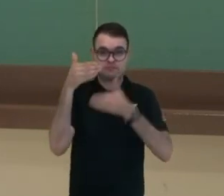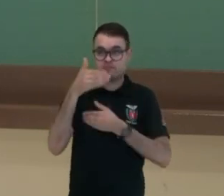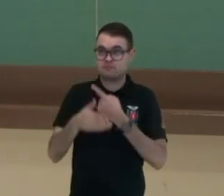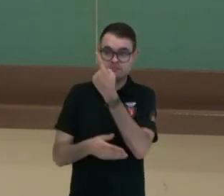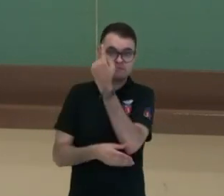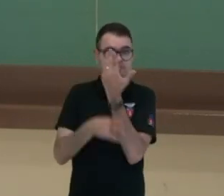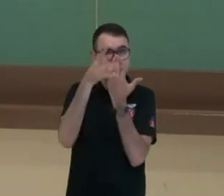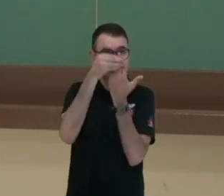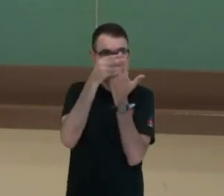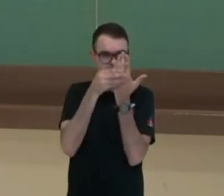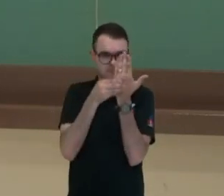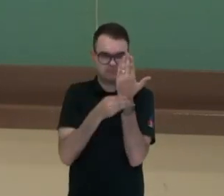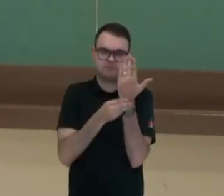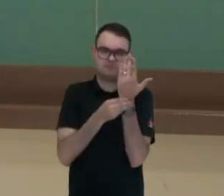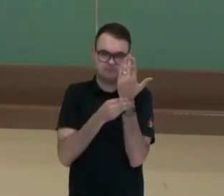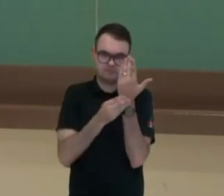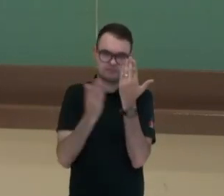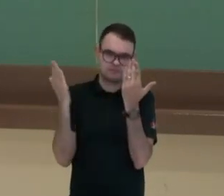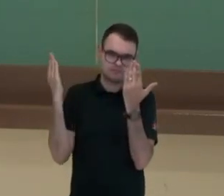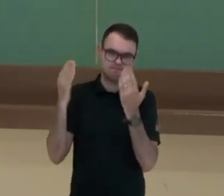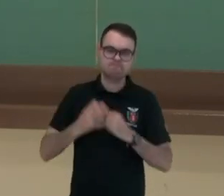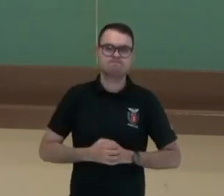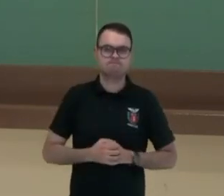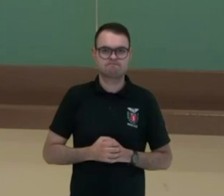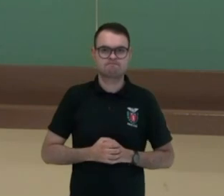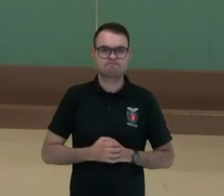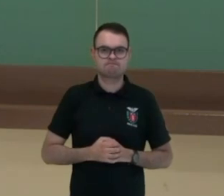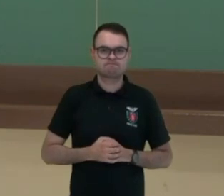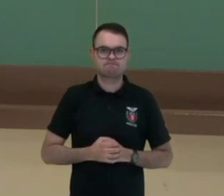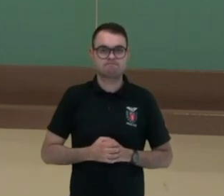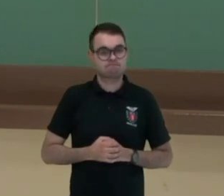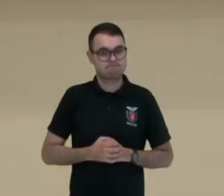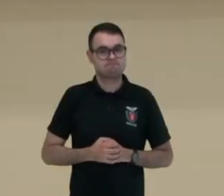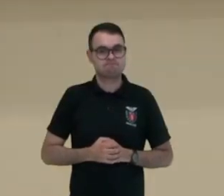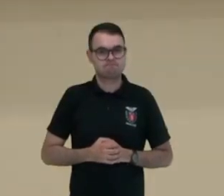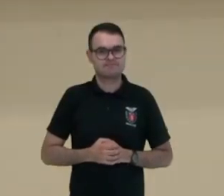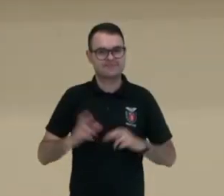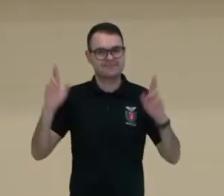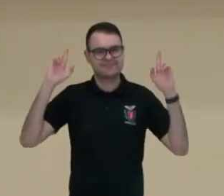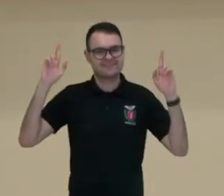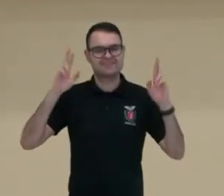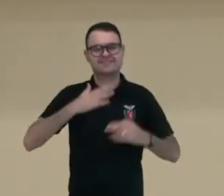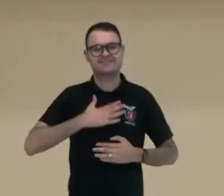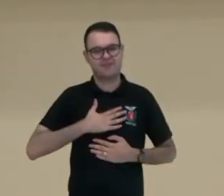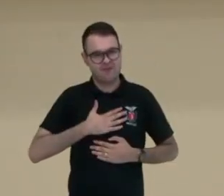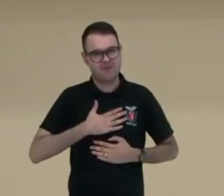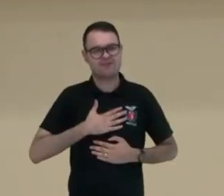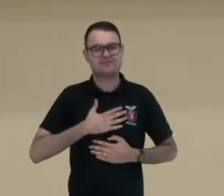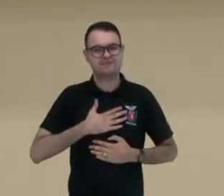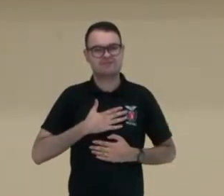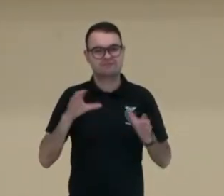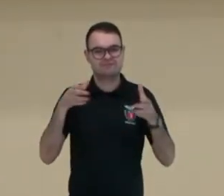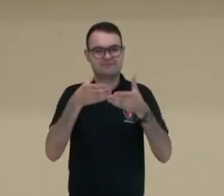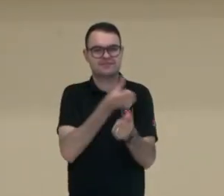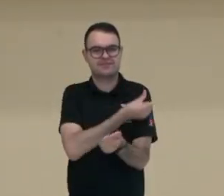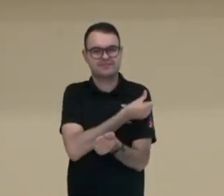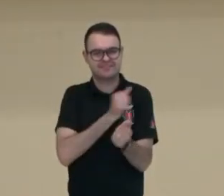aqui, inclusive, as referências que foi utilizado. Espero que vocês tenham gostado, galerinha do sexto ano, junto